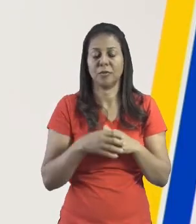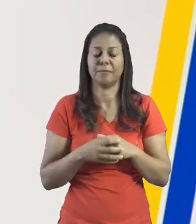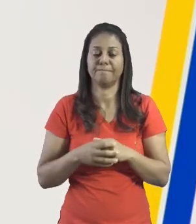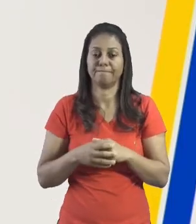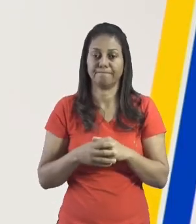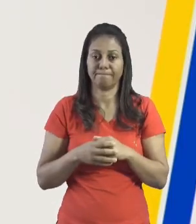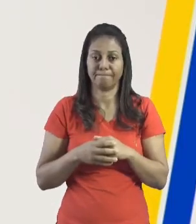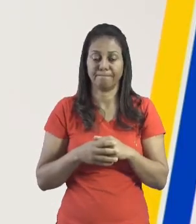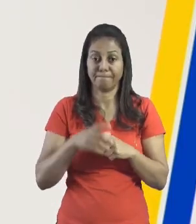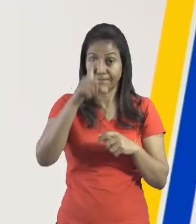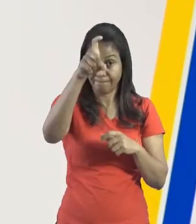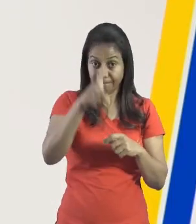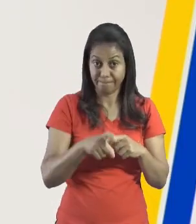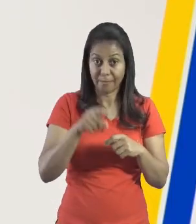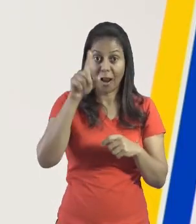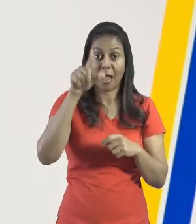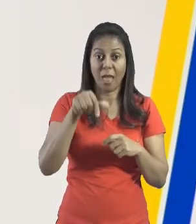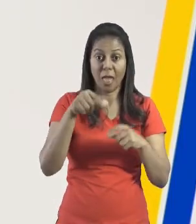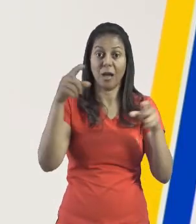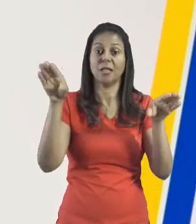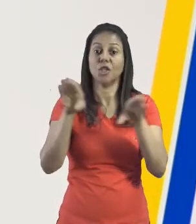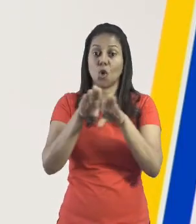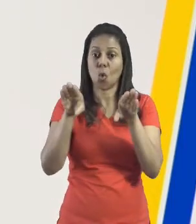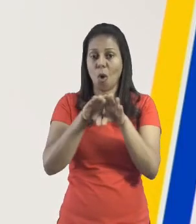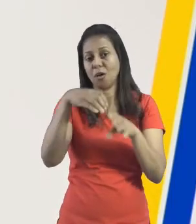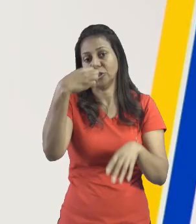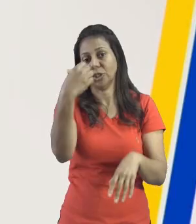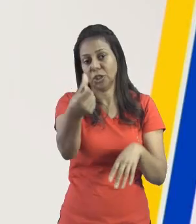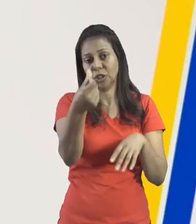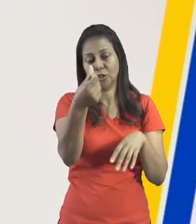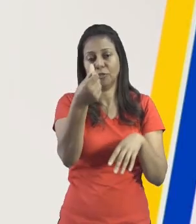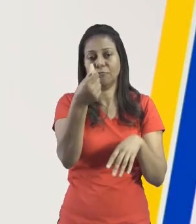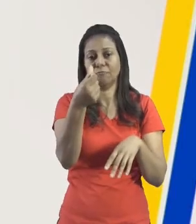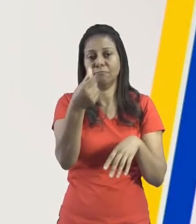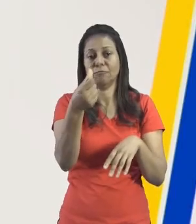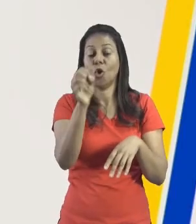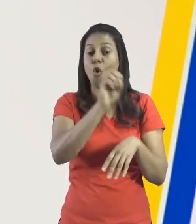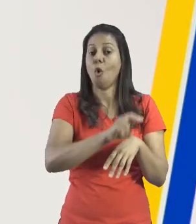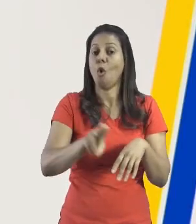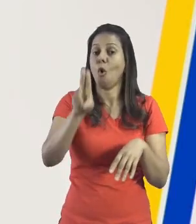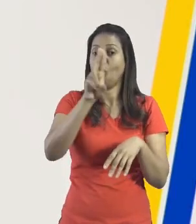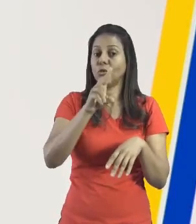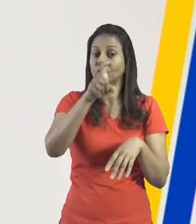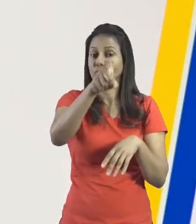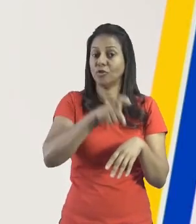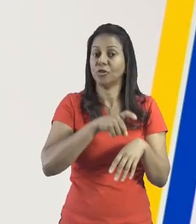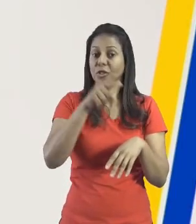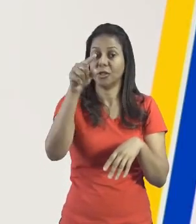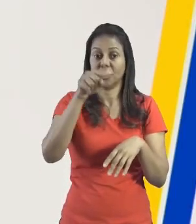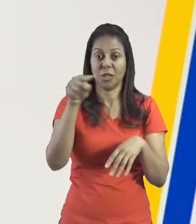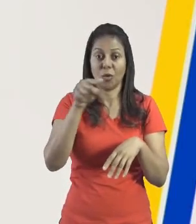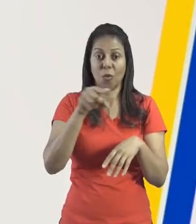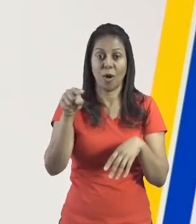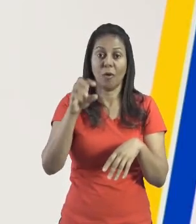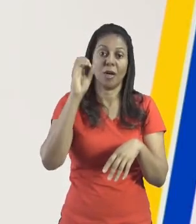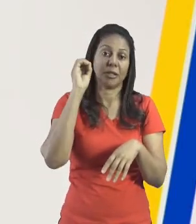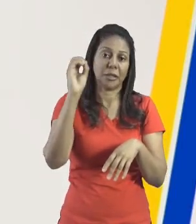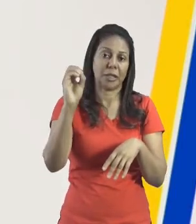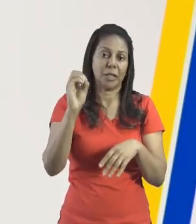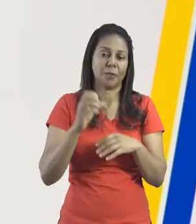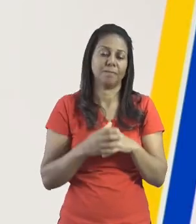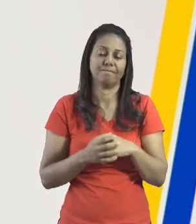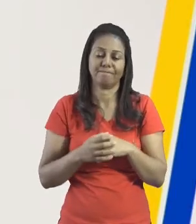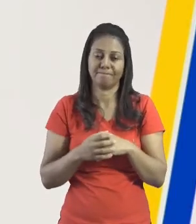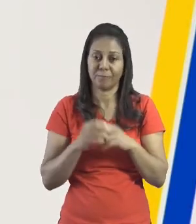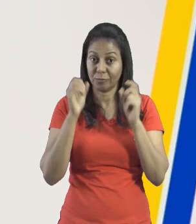nossa equação. X igual a 6 ou também x igual a 0.